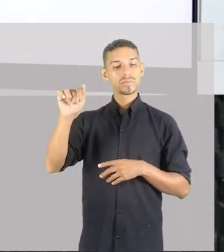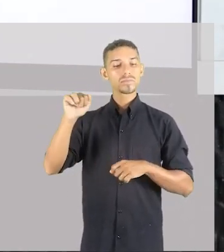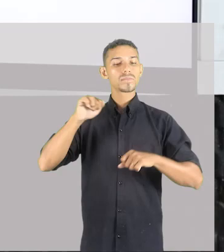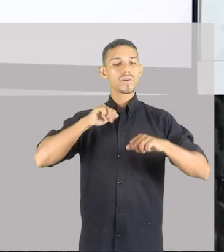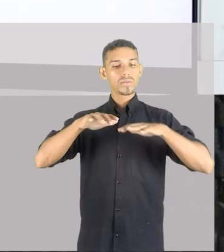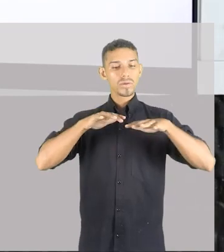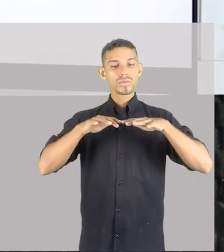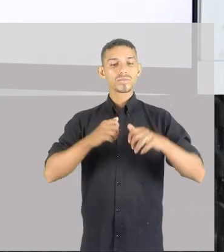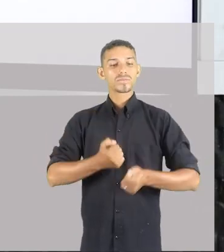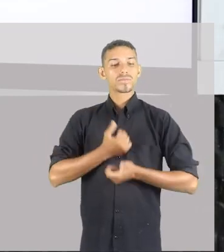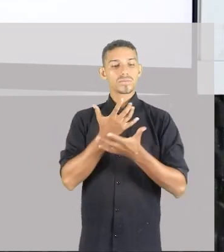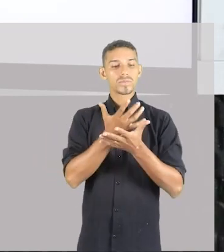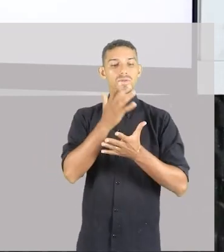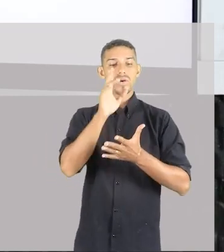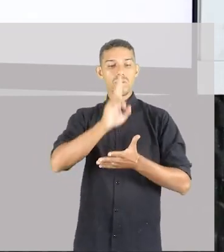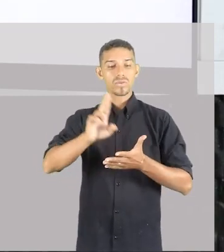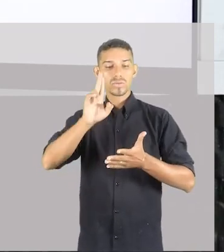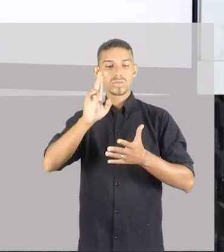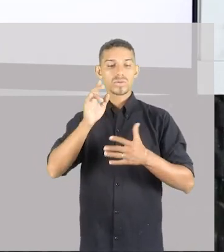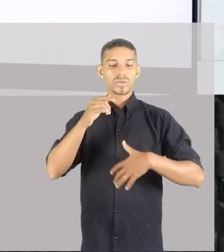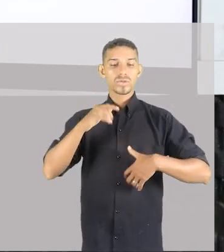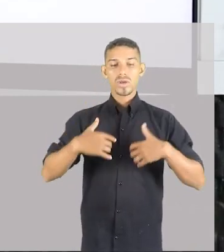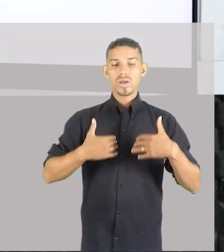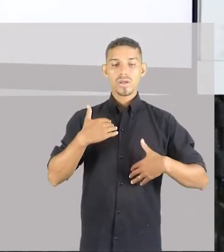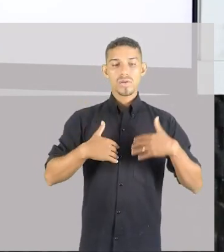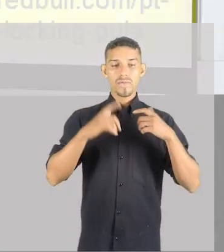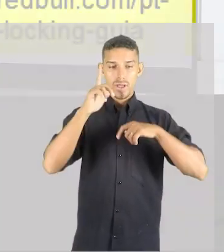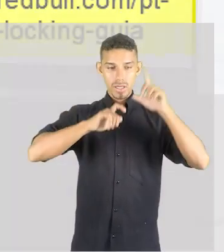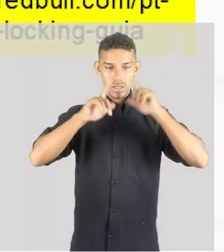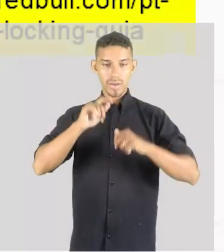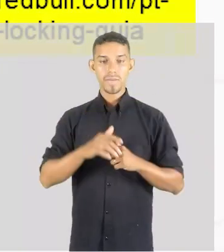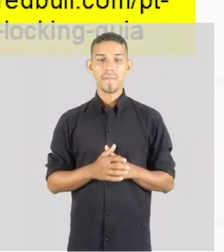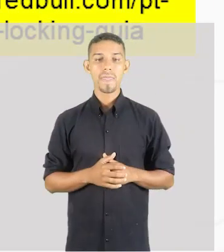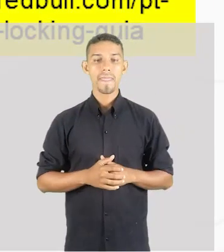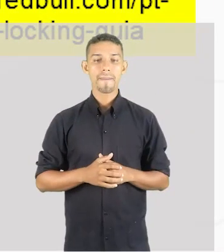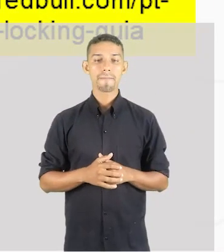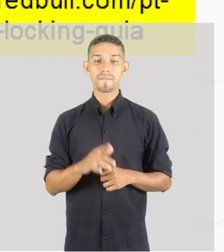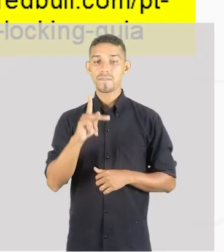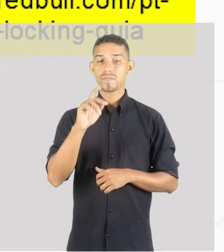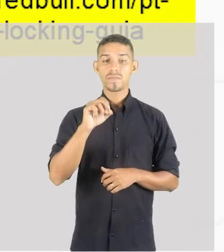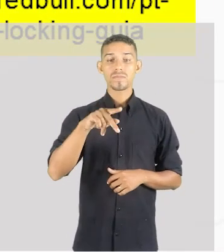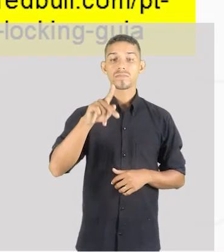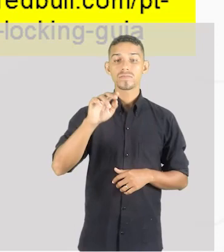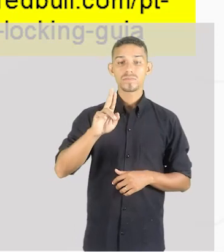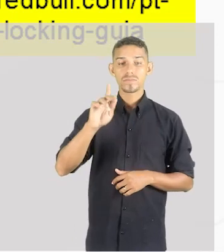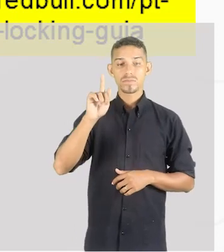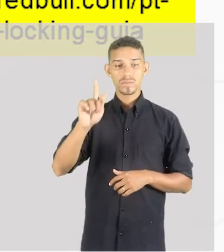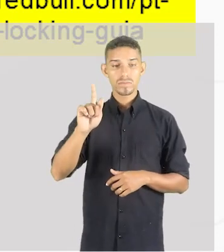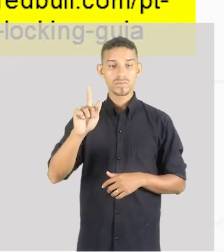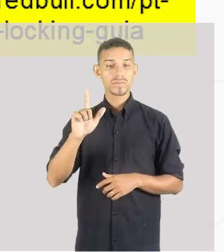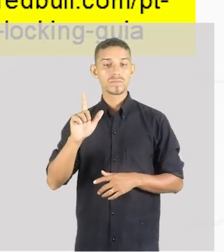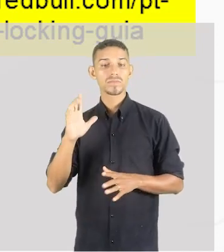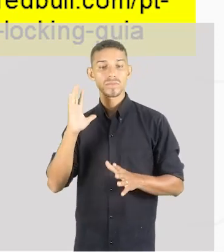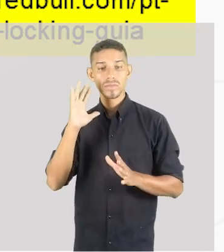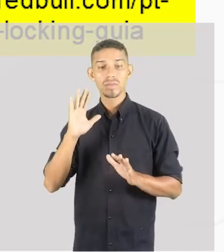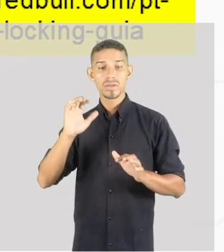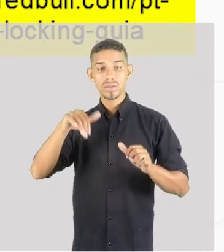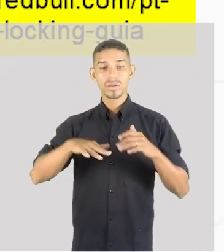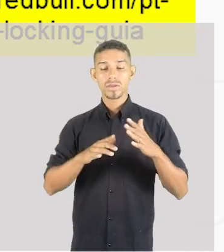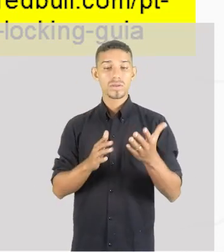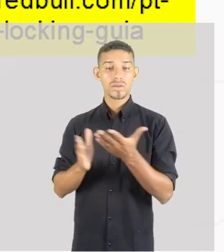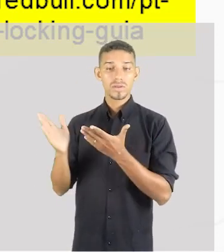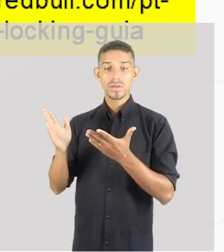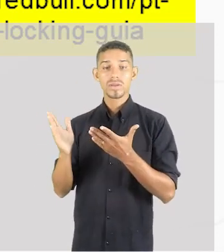estilo expressivos e uso de pinturas faciais o pop nasceu em Fresno né ah e foi criado por S